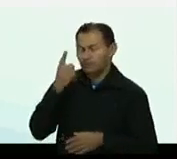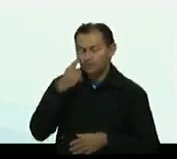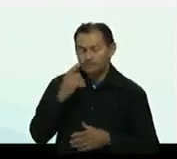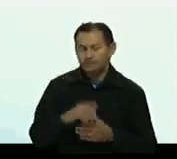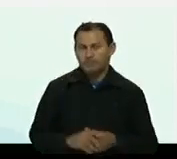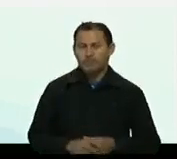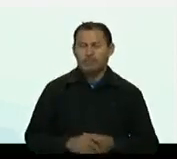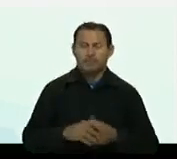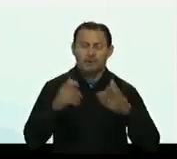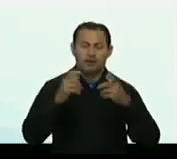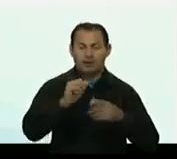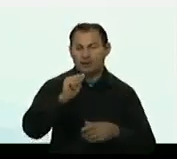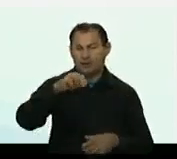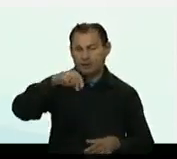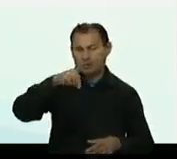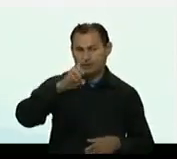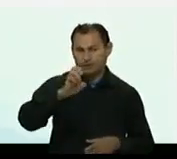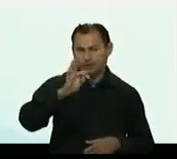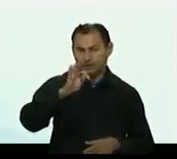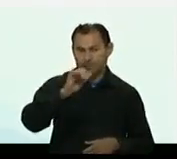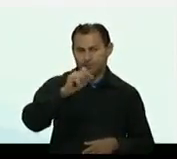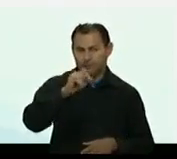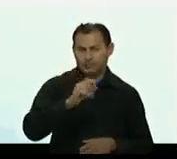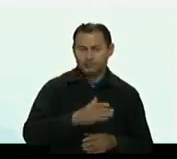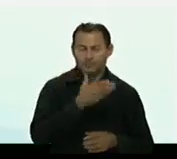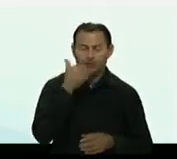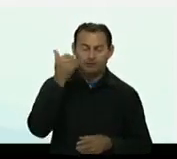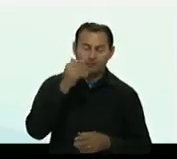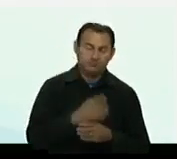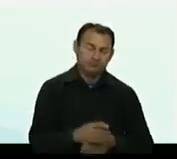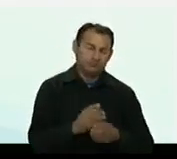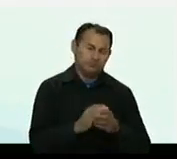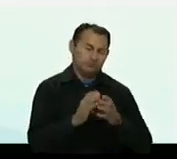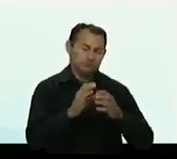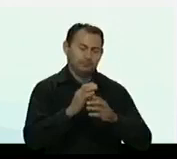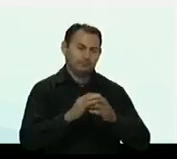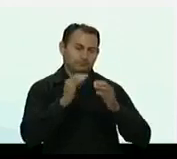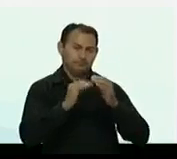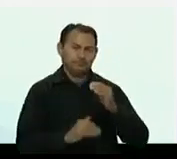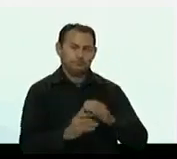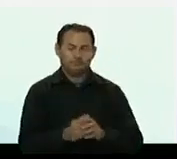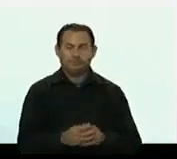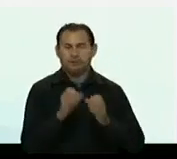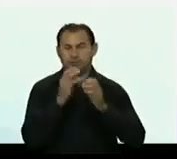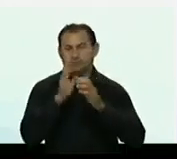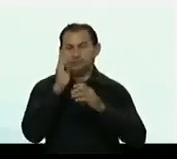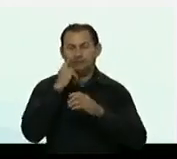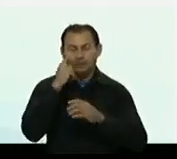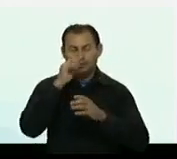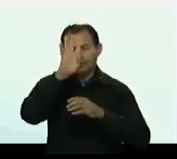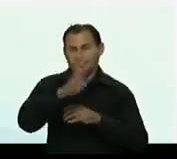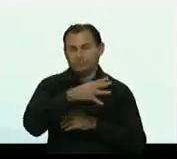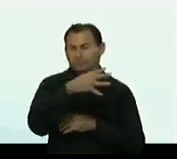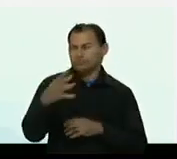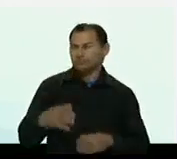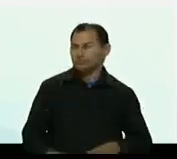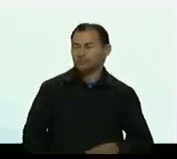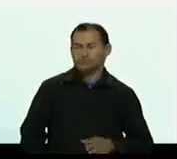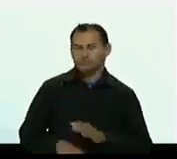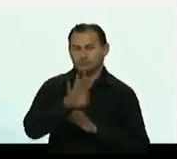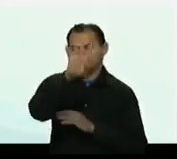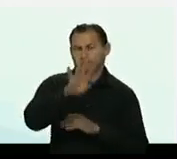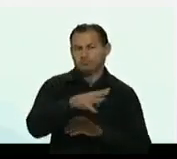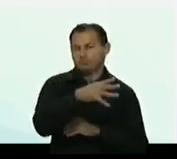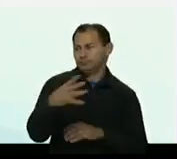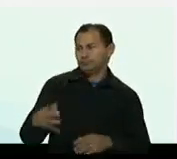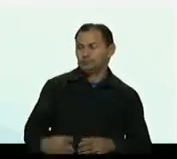a anditáxi é mais vantajosa, veja que ela está abaixo da vermelha. E isso a gente pode verificar na tabela. Na tabela aqui,